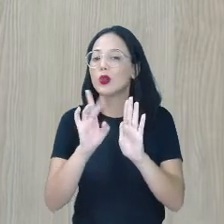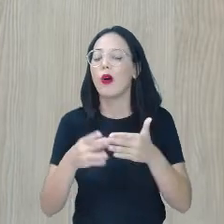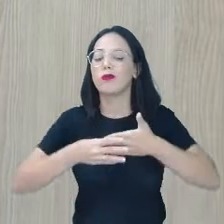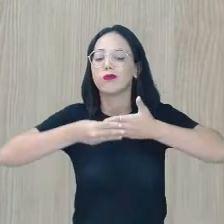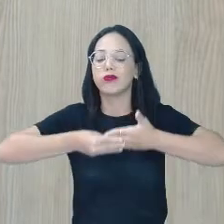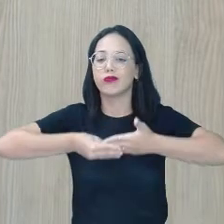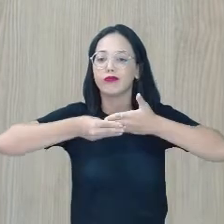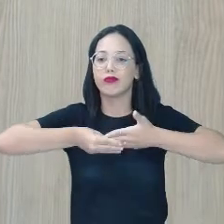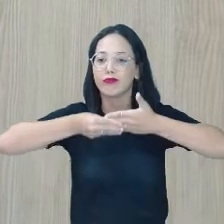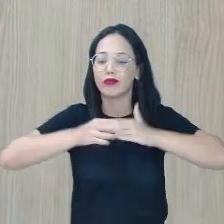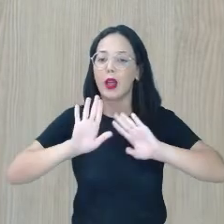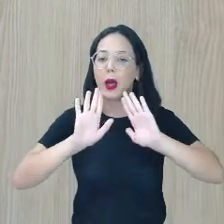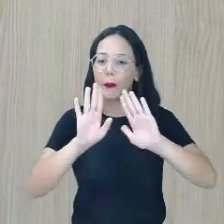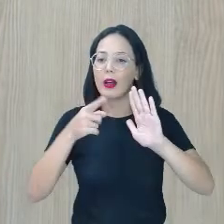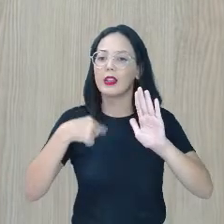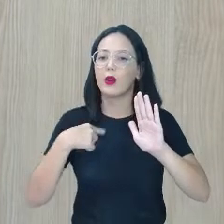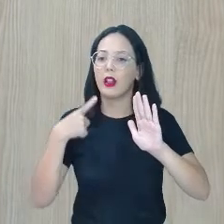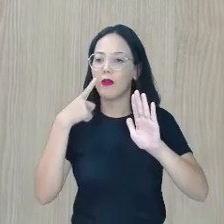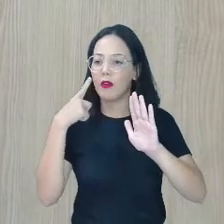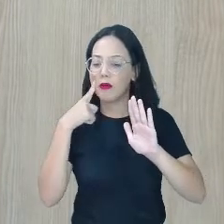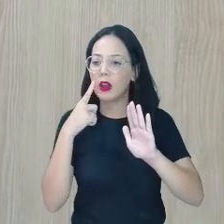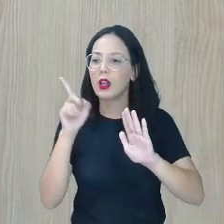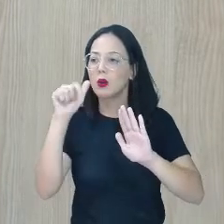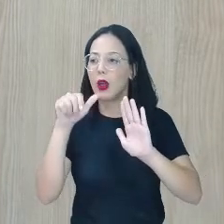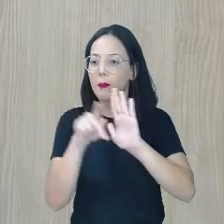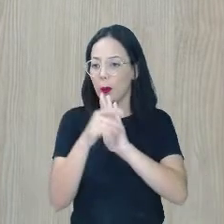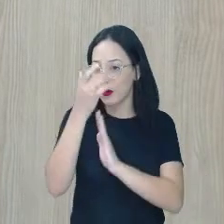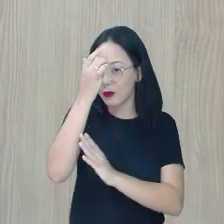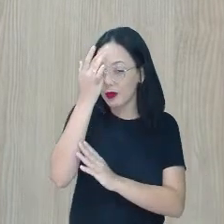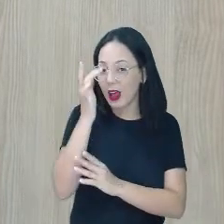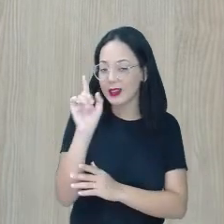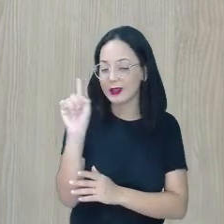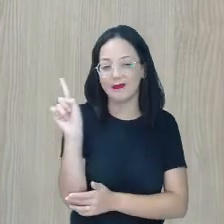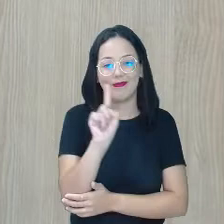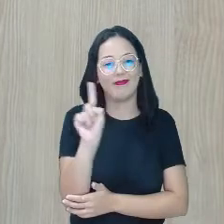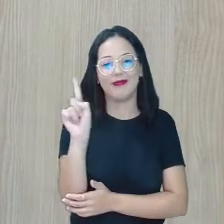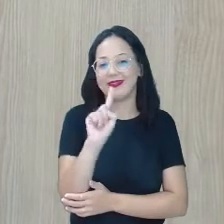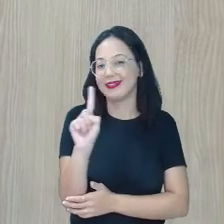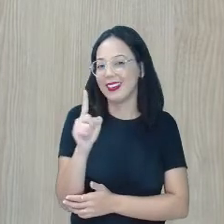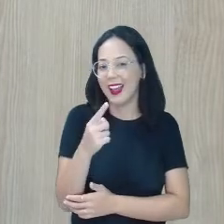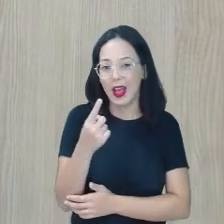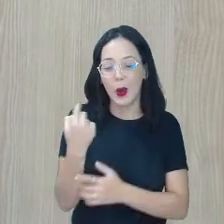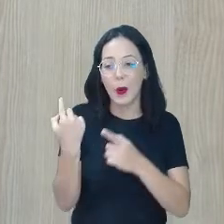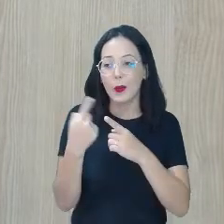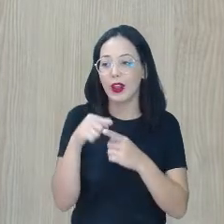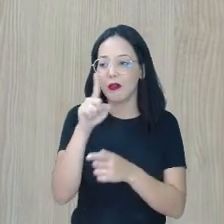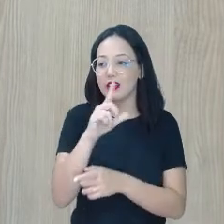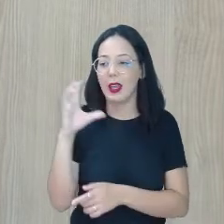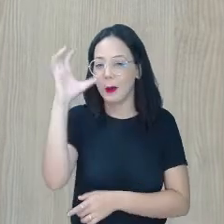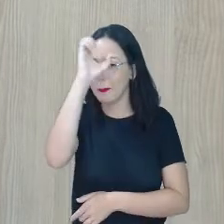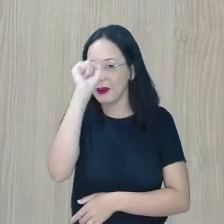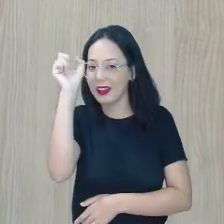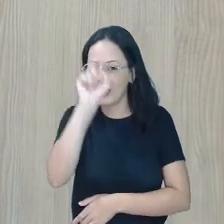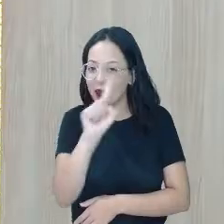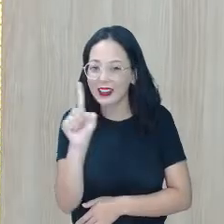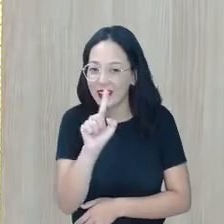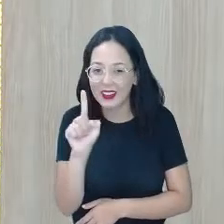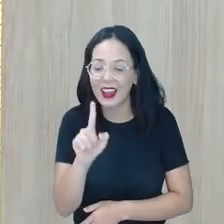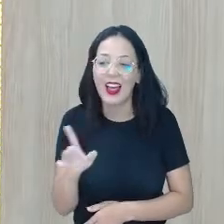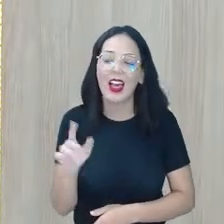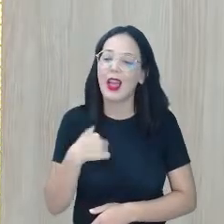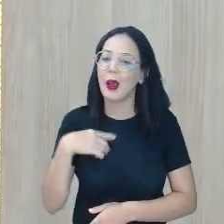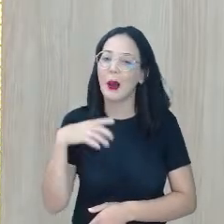por enquanto. Mas eu estava vendo aí, não parece ser uma coisa muito fácil não, né? Pelo jeito também você não aprendeu não nesse período. Não aprendi porque